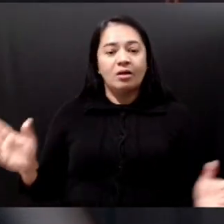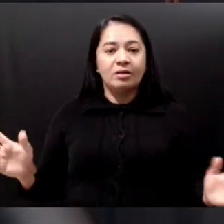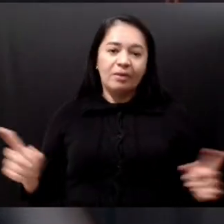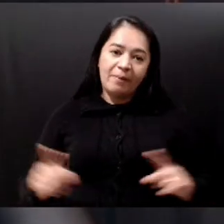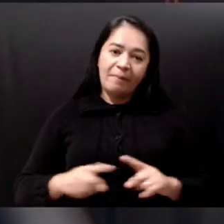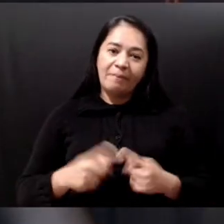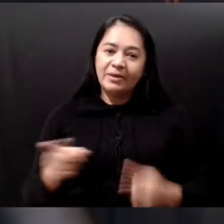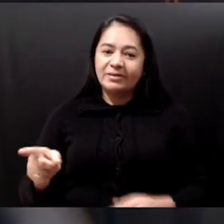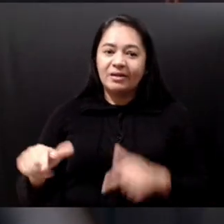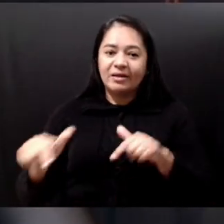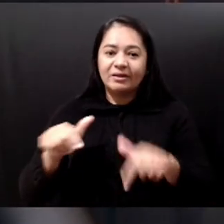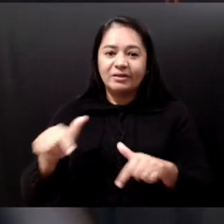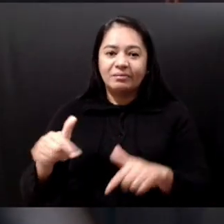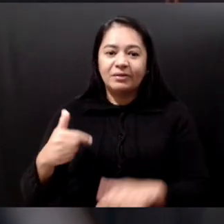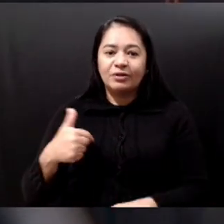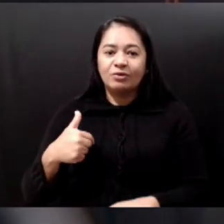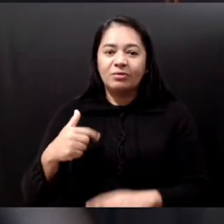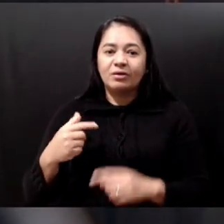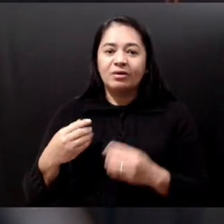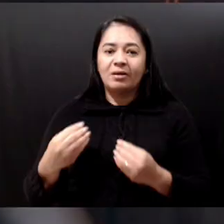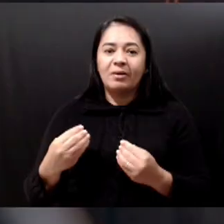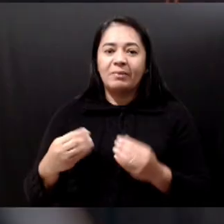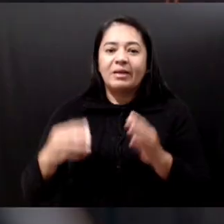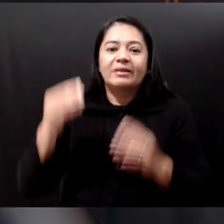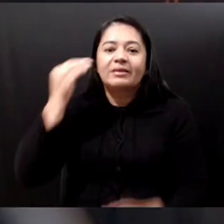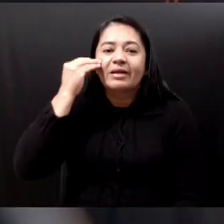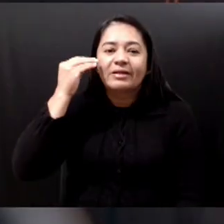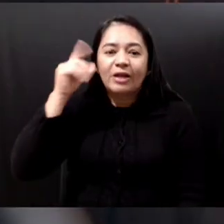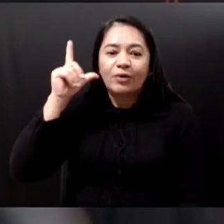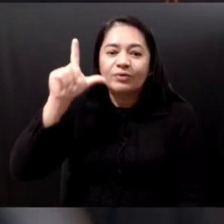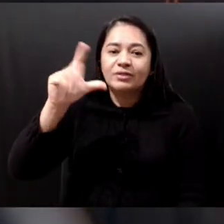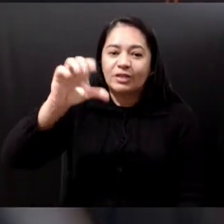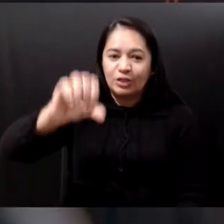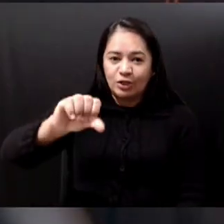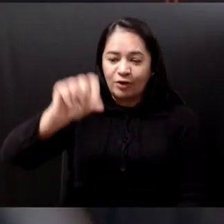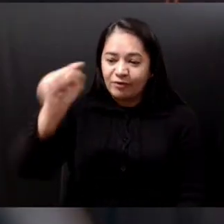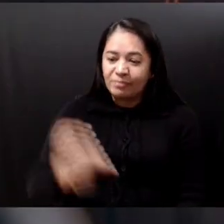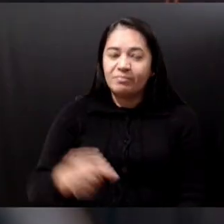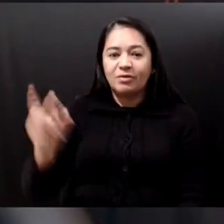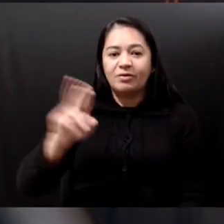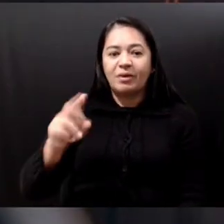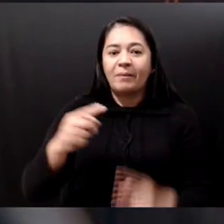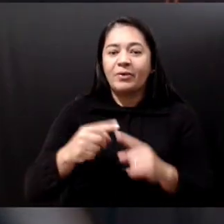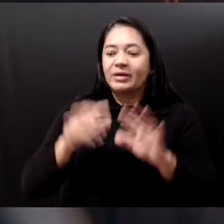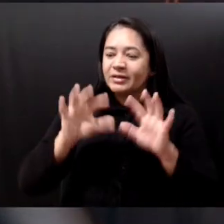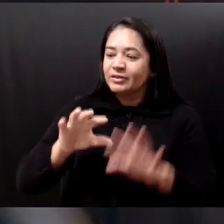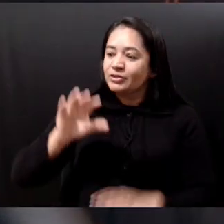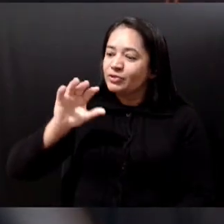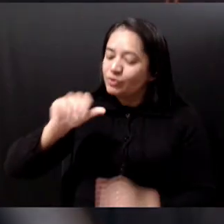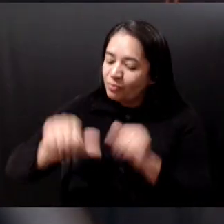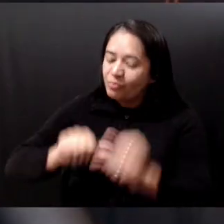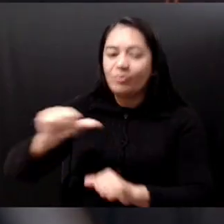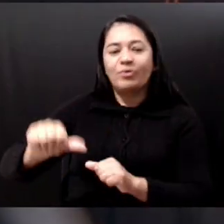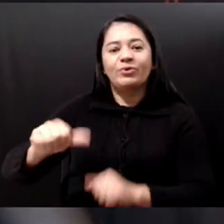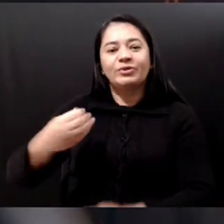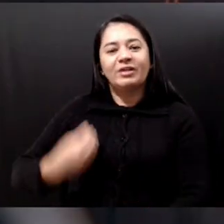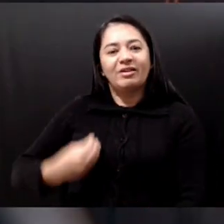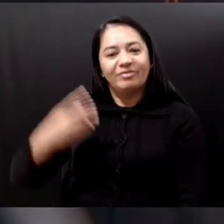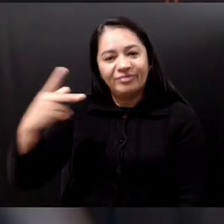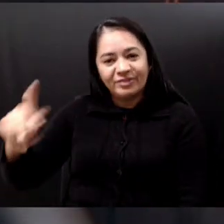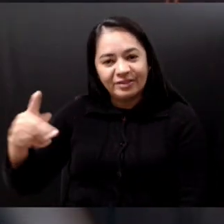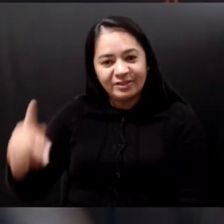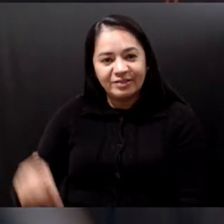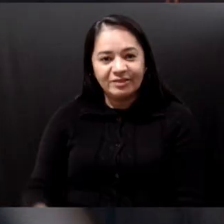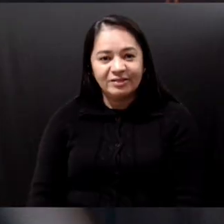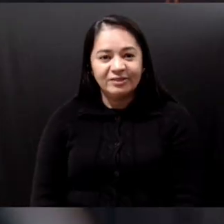comigo para faturar 9, Aham. porque isso vai mudar a vida dela, né. Então, é até interessante eu